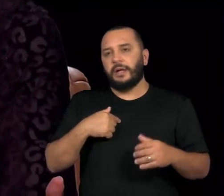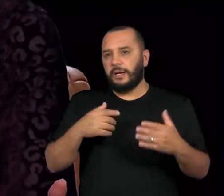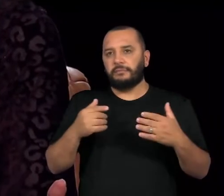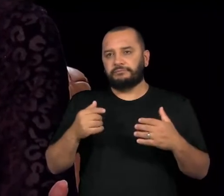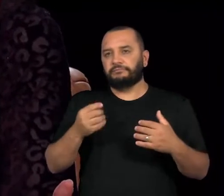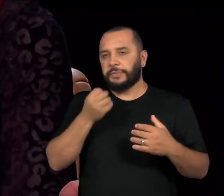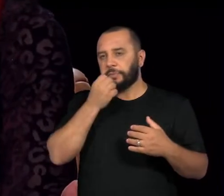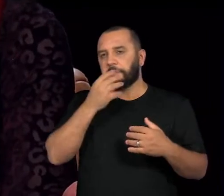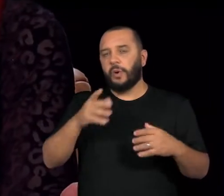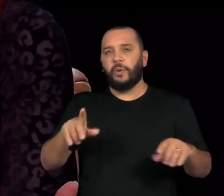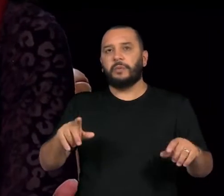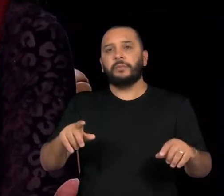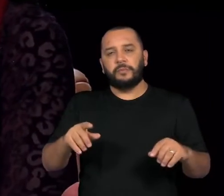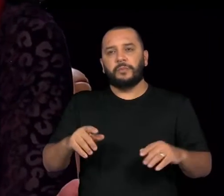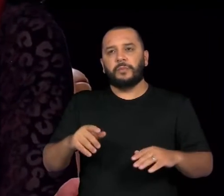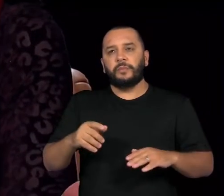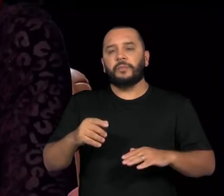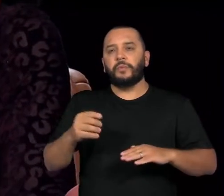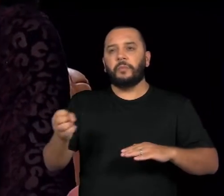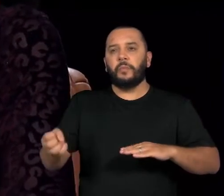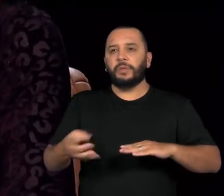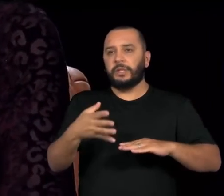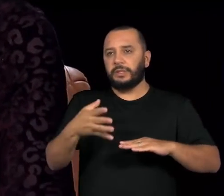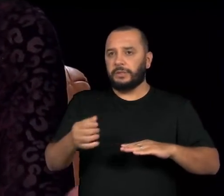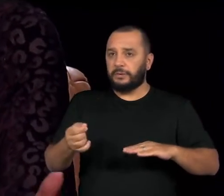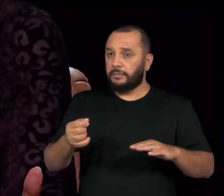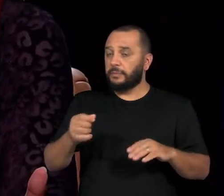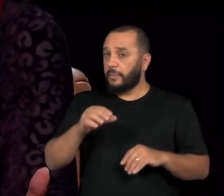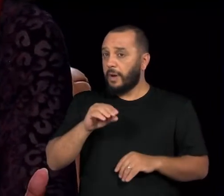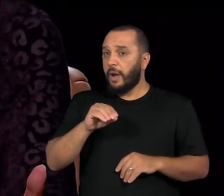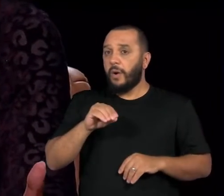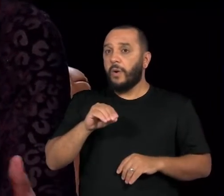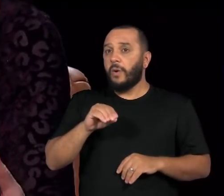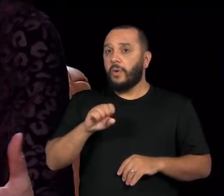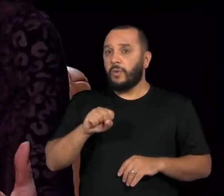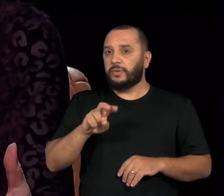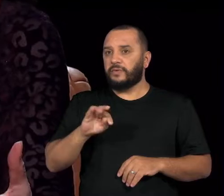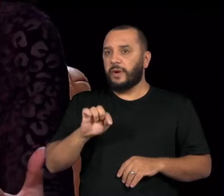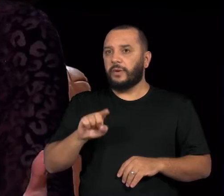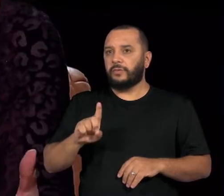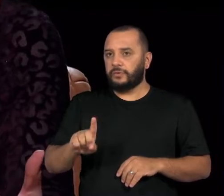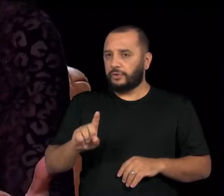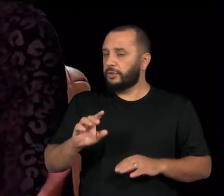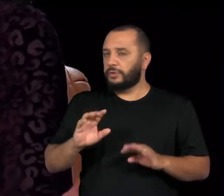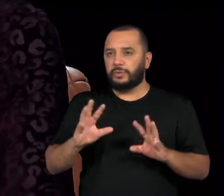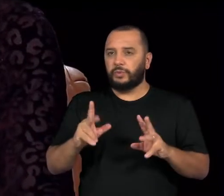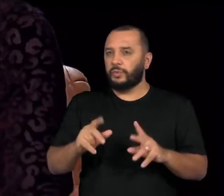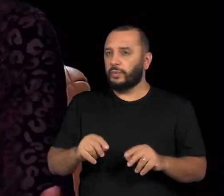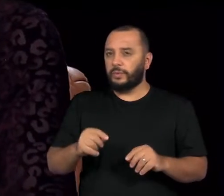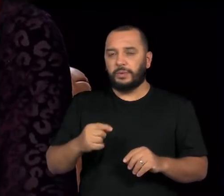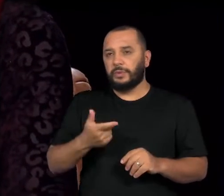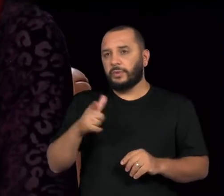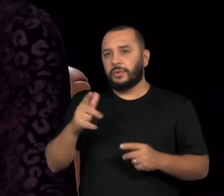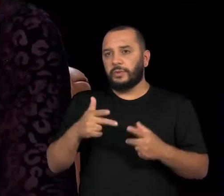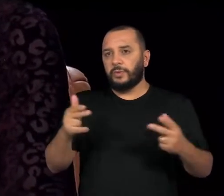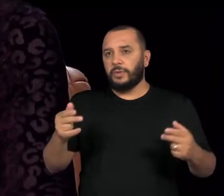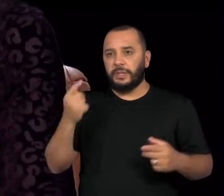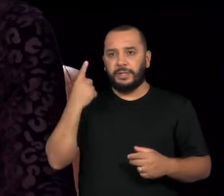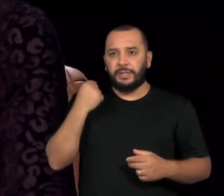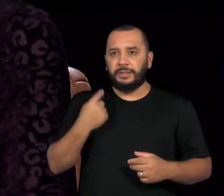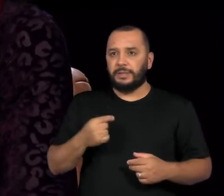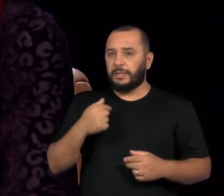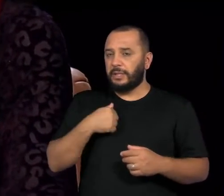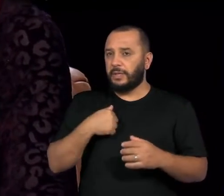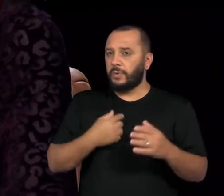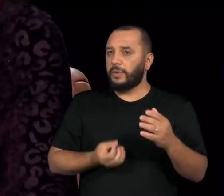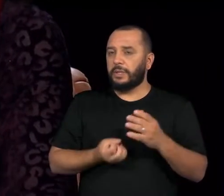todo o modernismo, para Oswald e para todas as outras coisas, Pagu, Tarsila e tudo mais, né? Que eu vim a